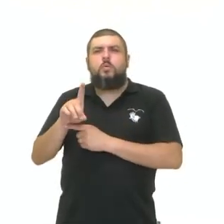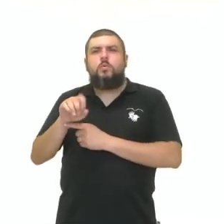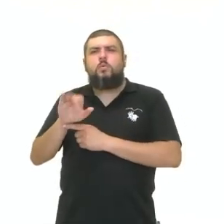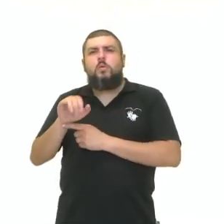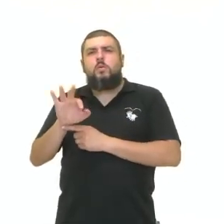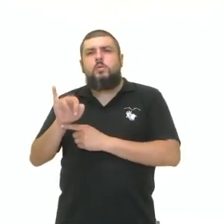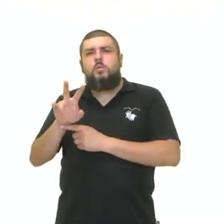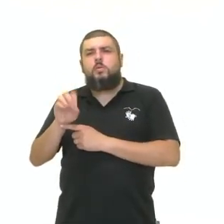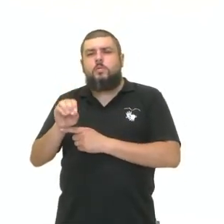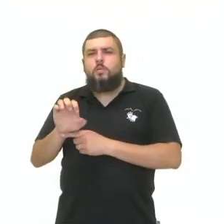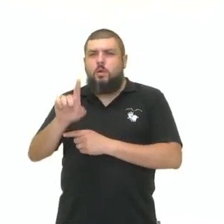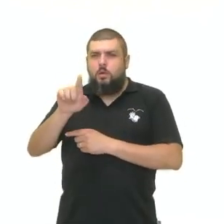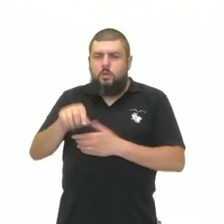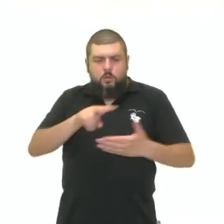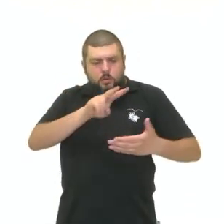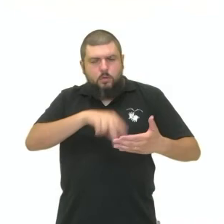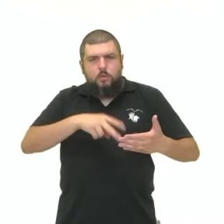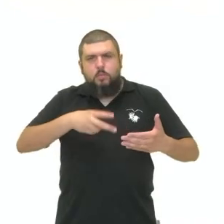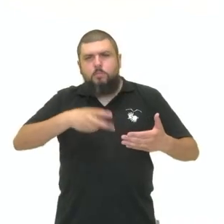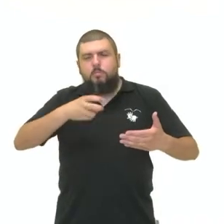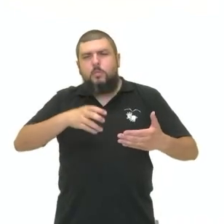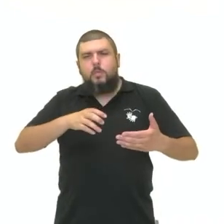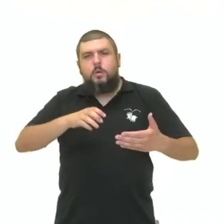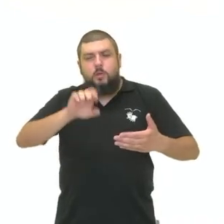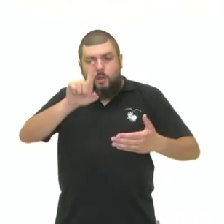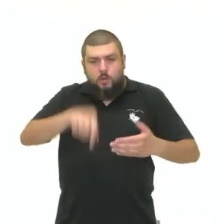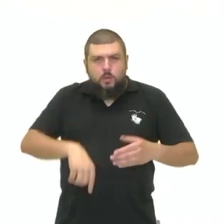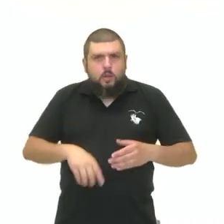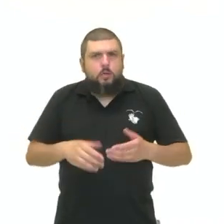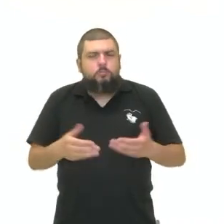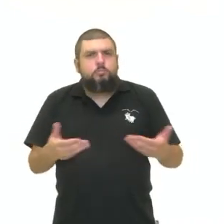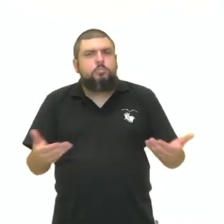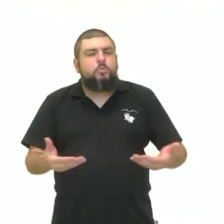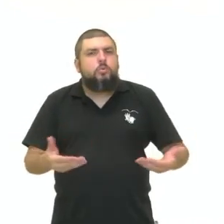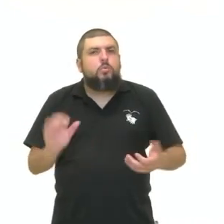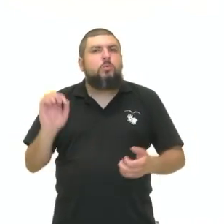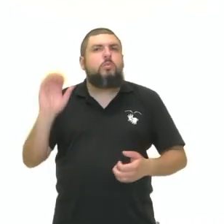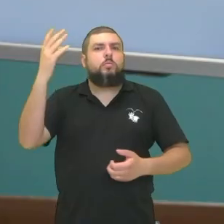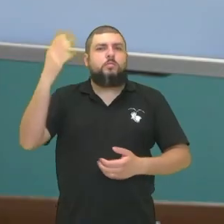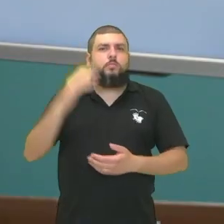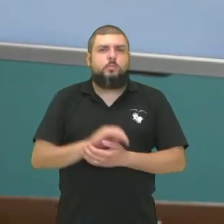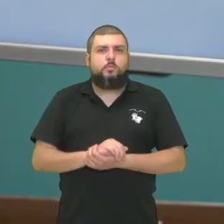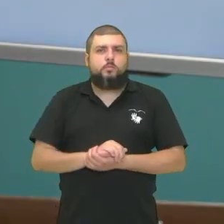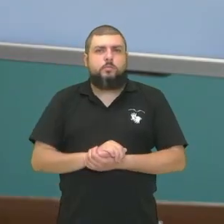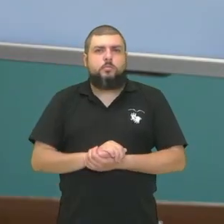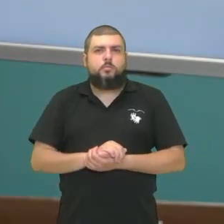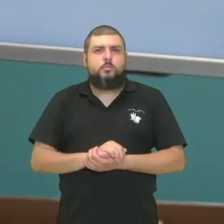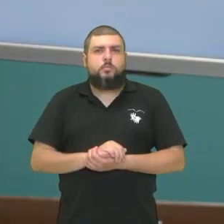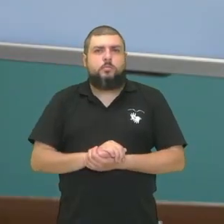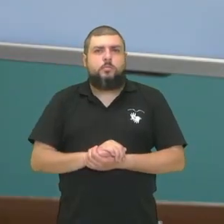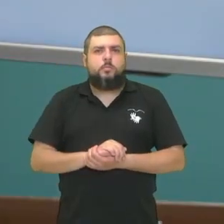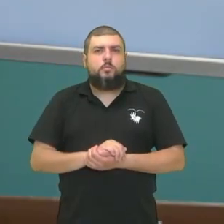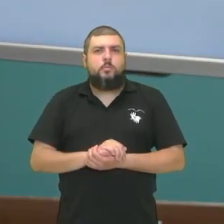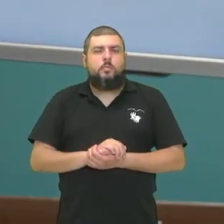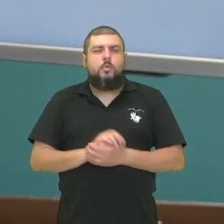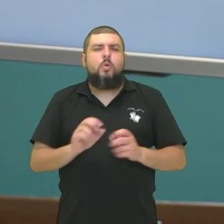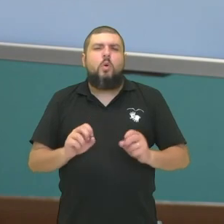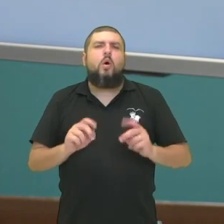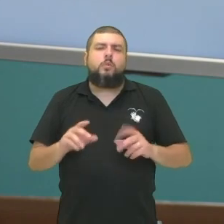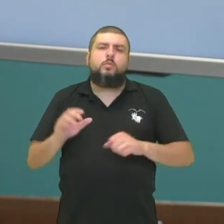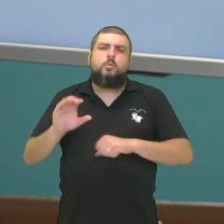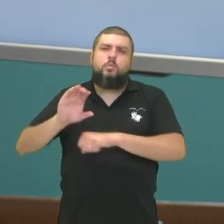o sentido de atualidade aos acontecimentos. Isso mesmo. Mesmo que o fato, o curso, já